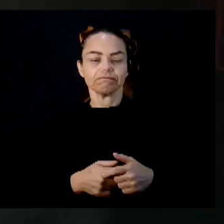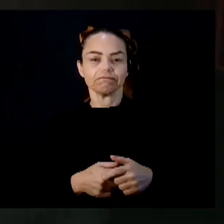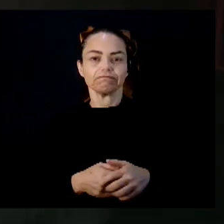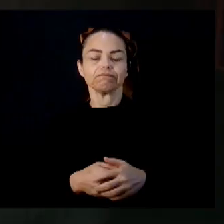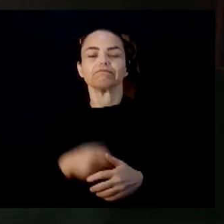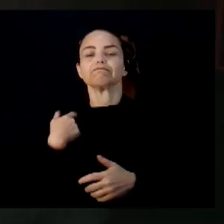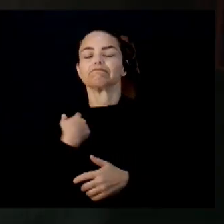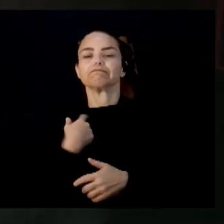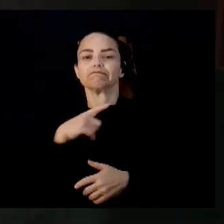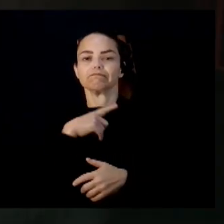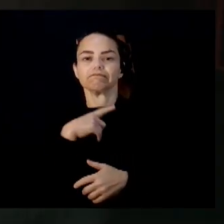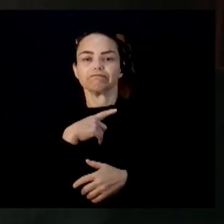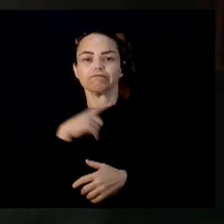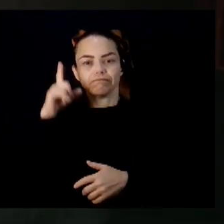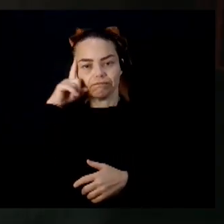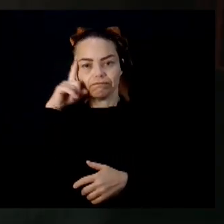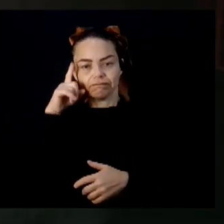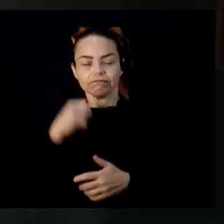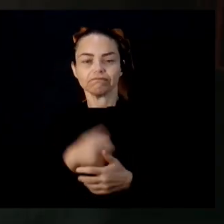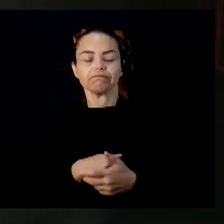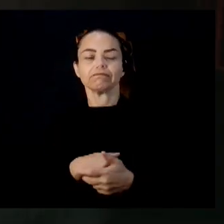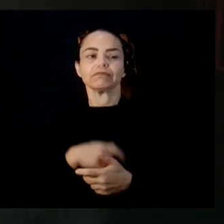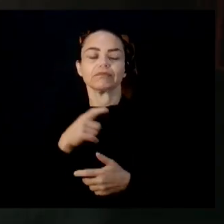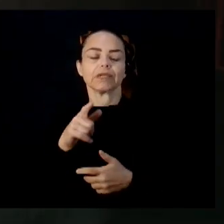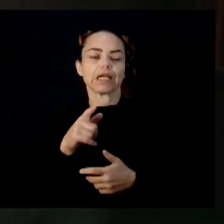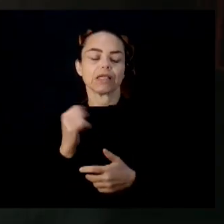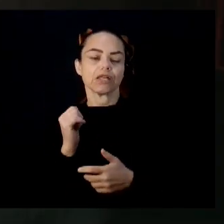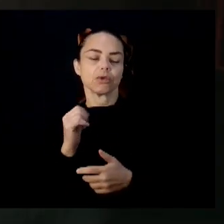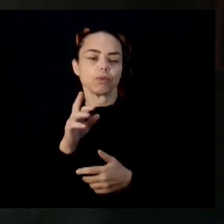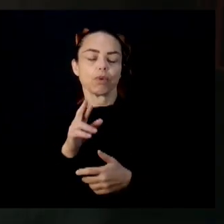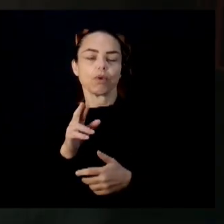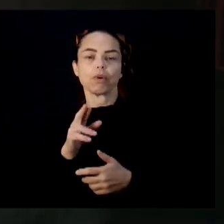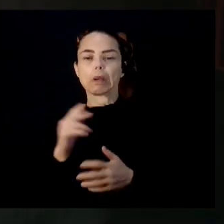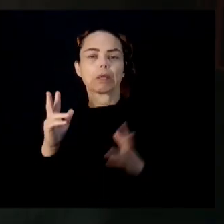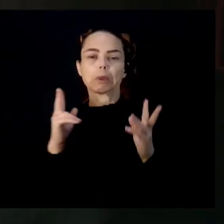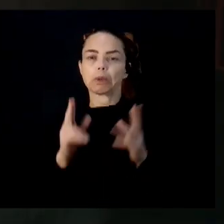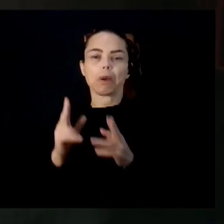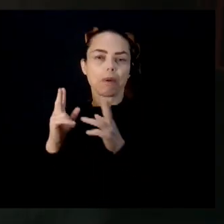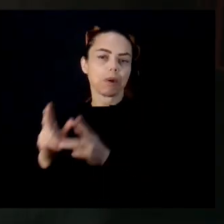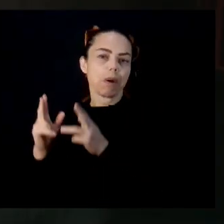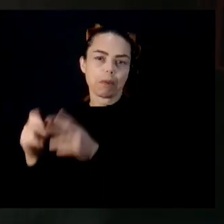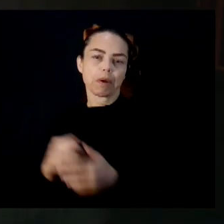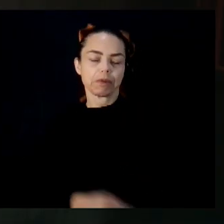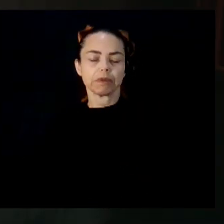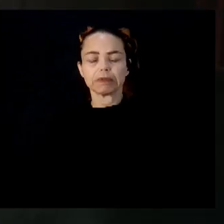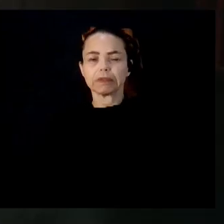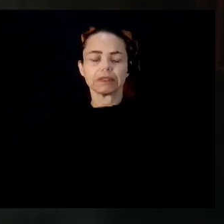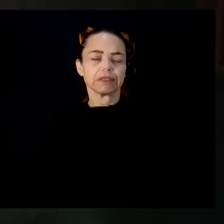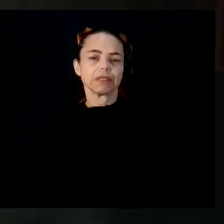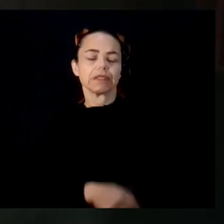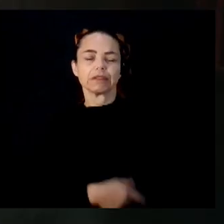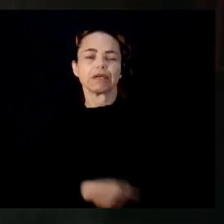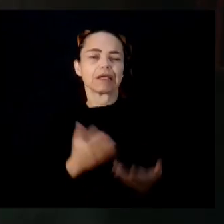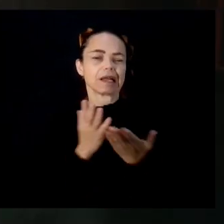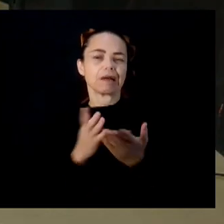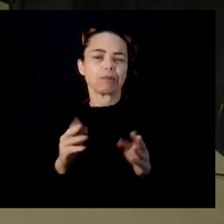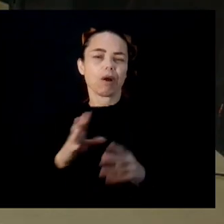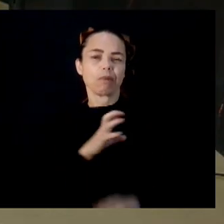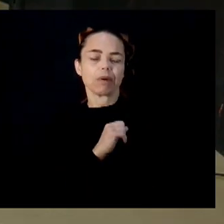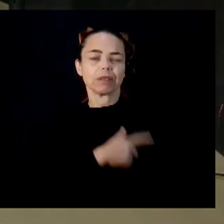tem rotina é sinal de que o amor acabou. Essa é a dor, na maioria das vezes, quando a gente fala nessa